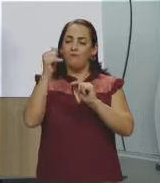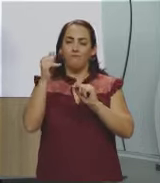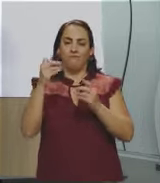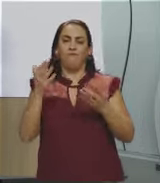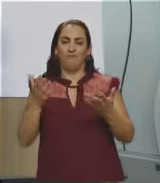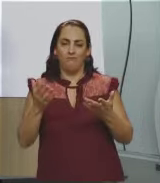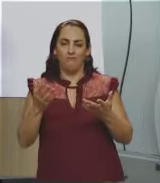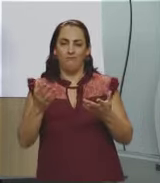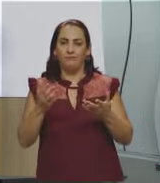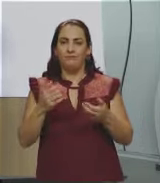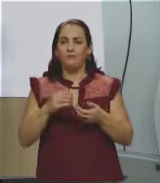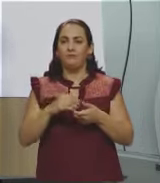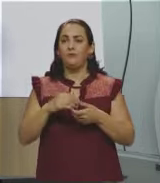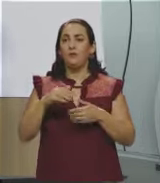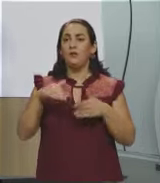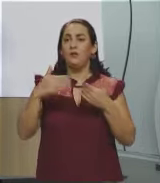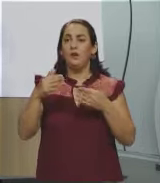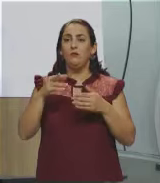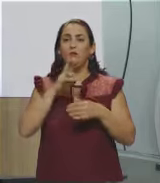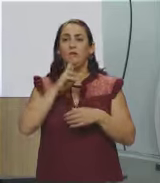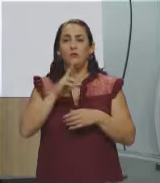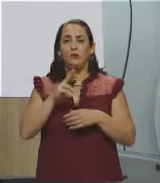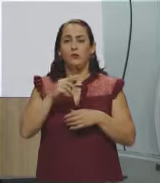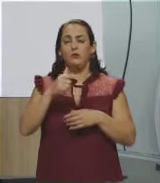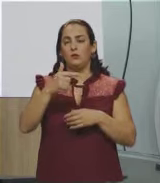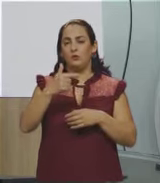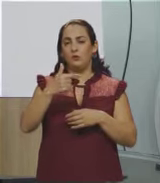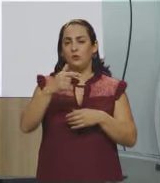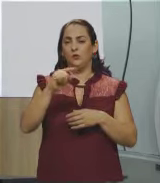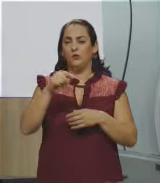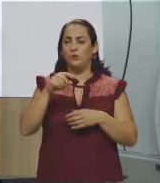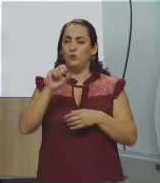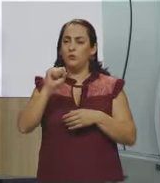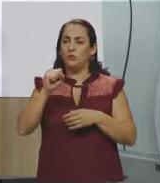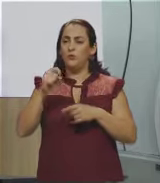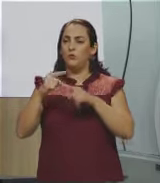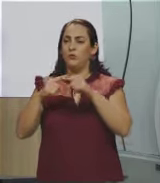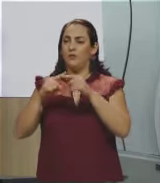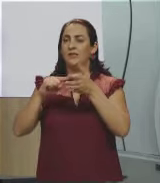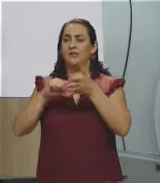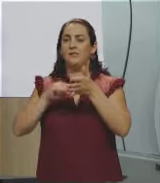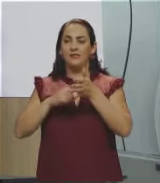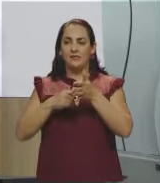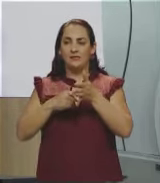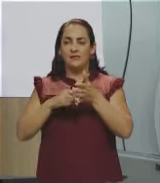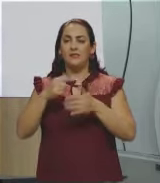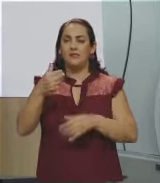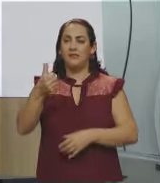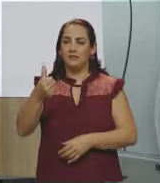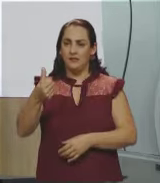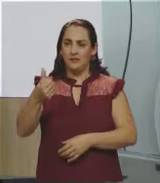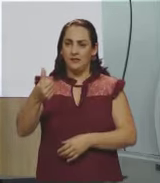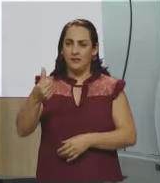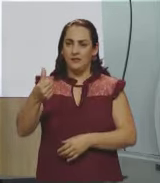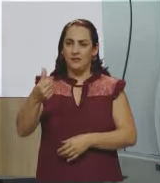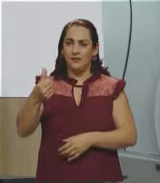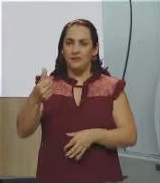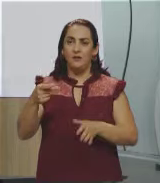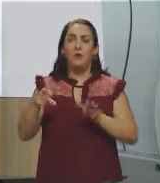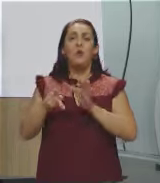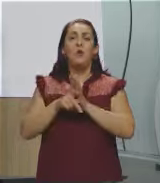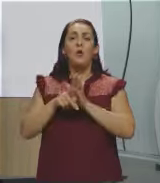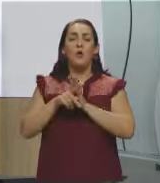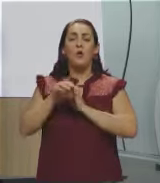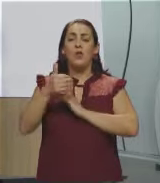fiz aqui, ó? 2,8 vezes 6 dá 16,8, né? O 10 elevado a menos 8 você repete e fica tudo